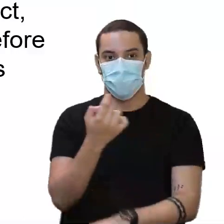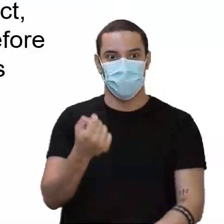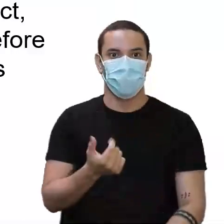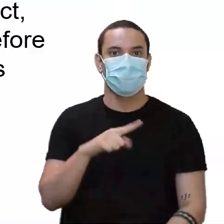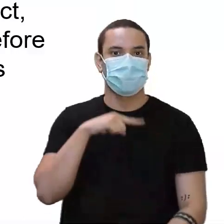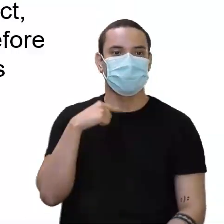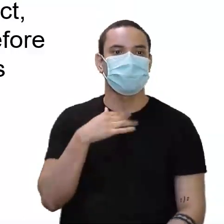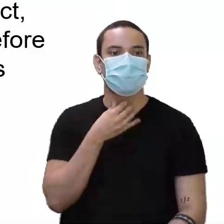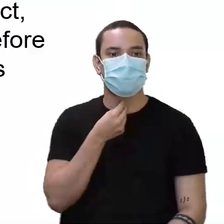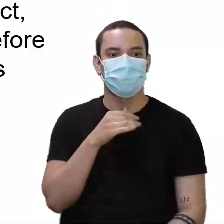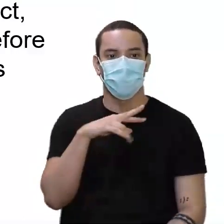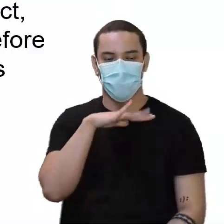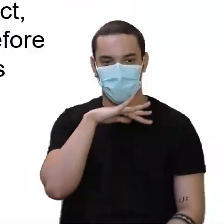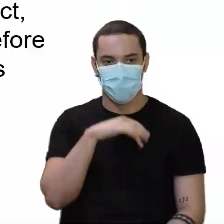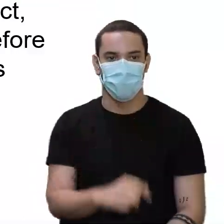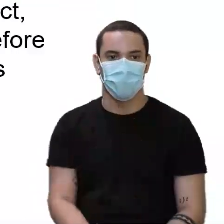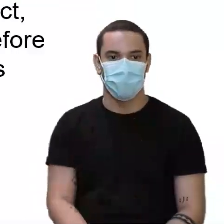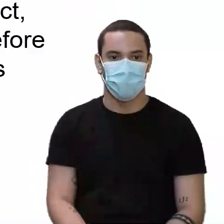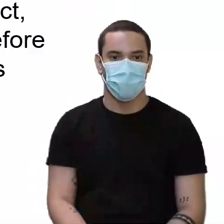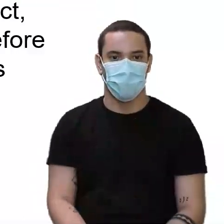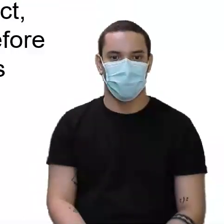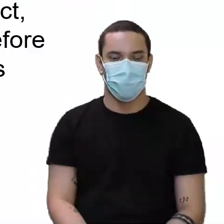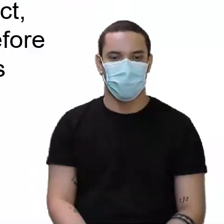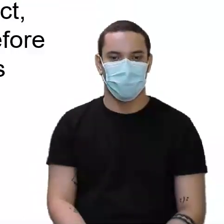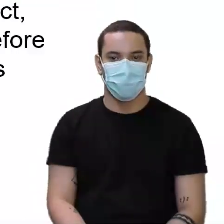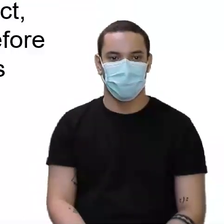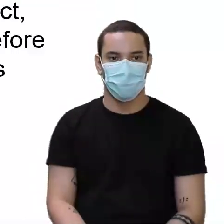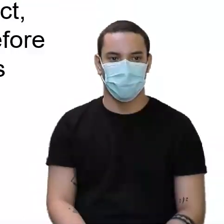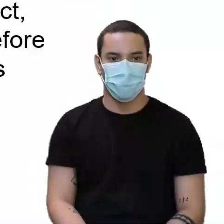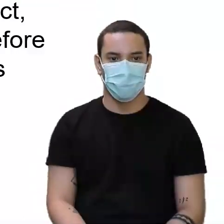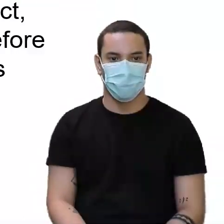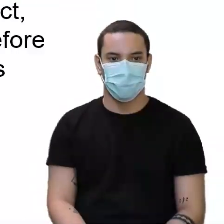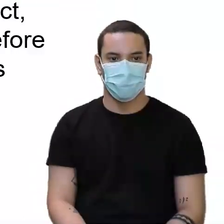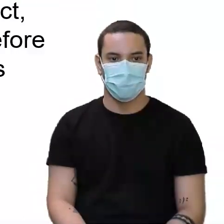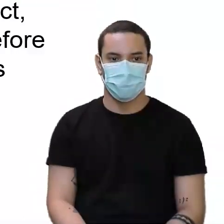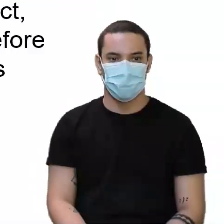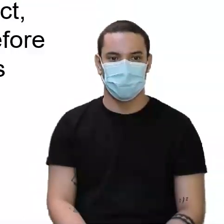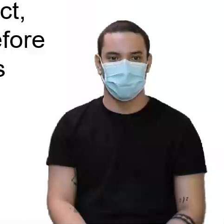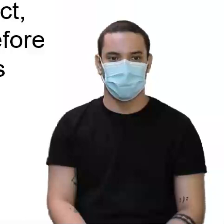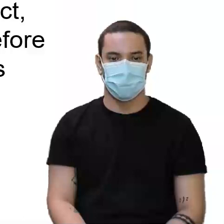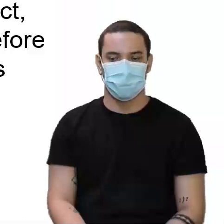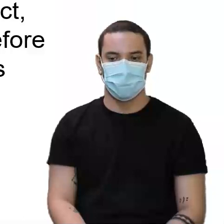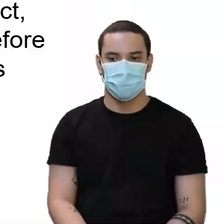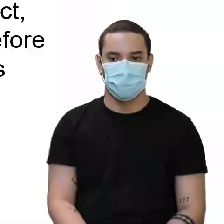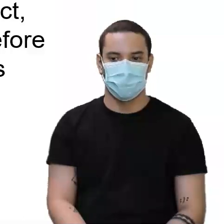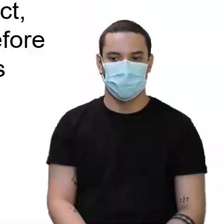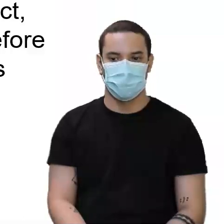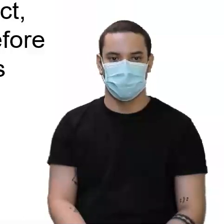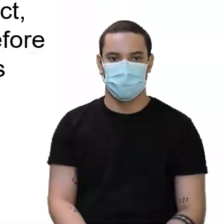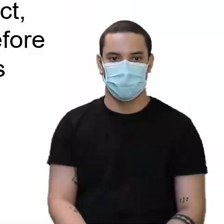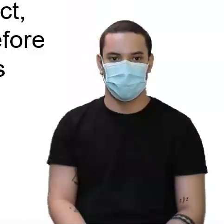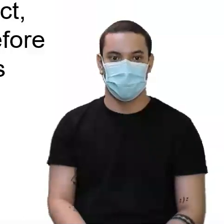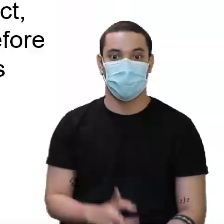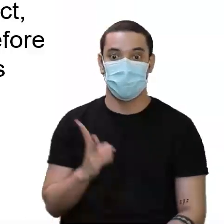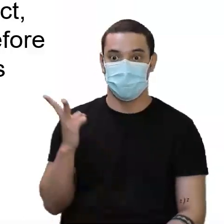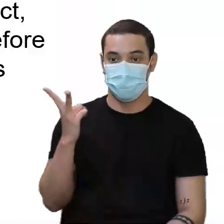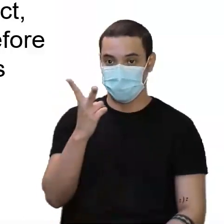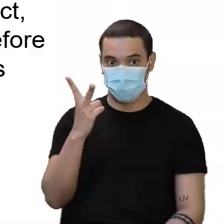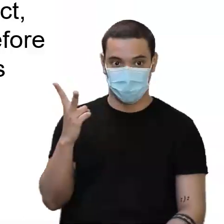voz. They had practiced for 6 months before they danced in the competition.